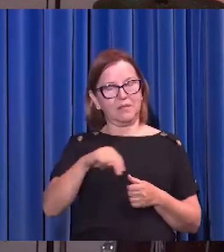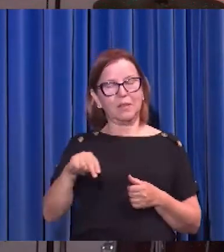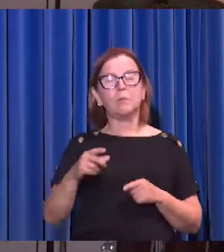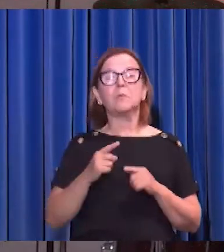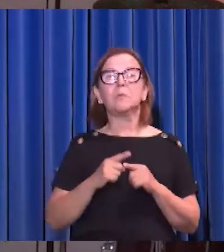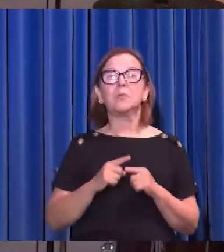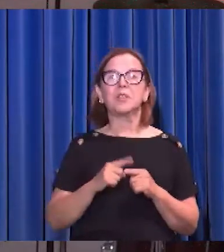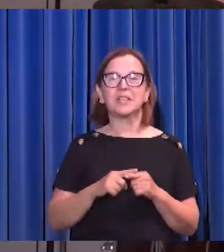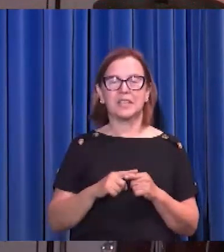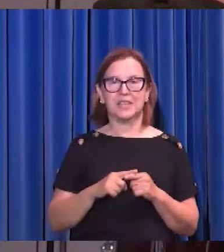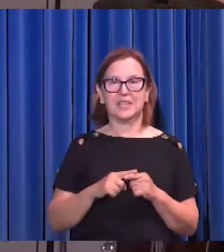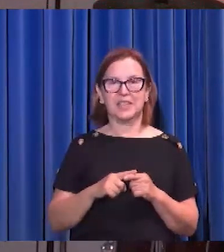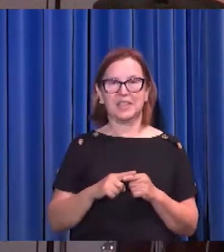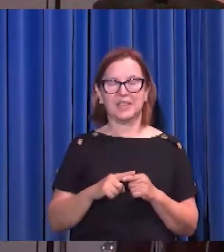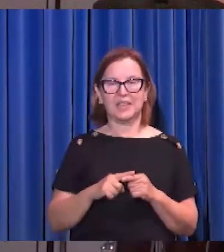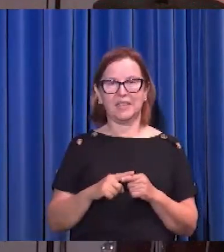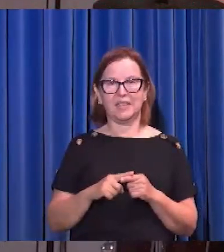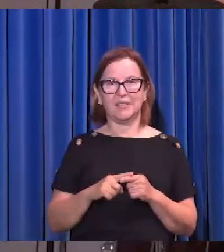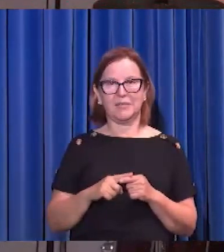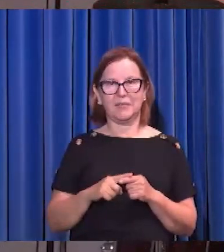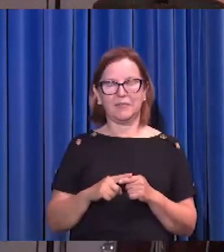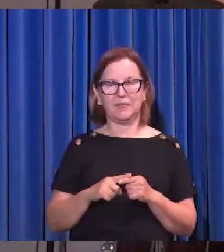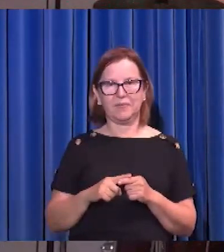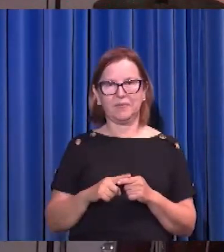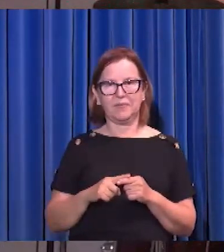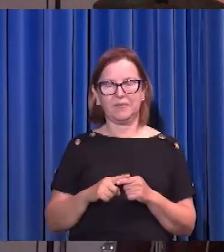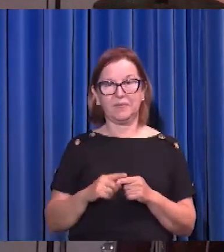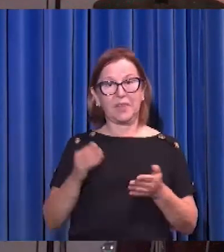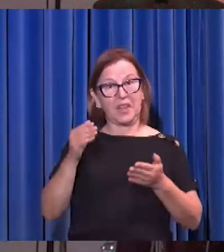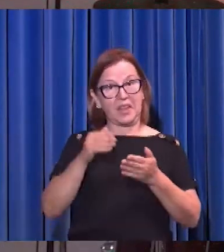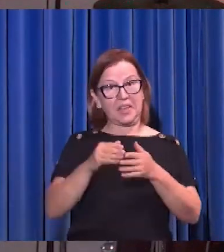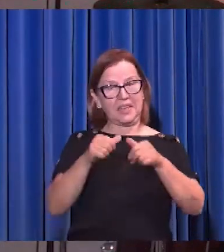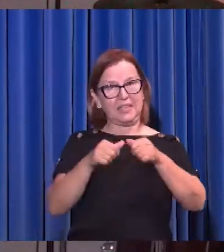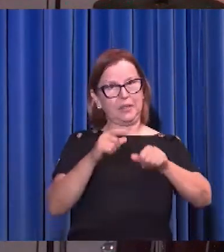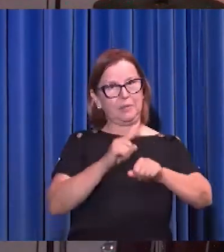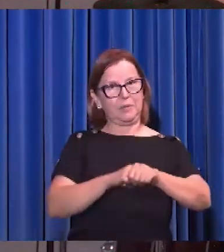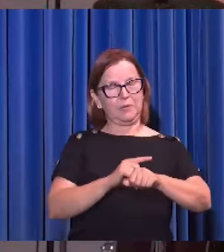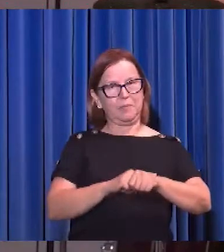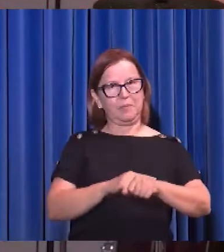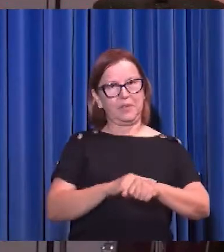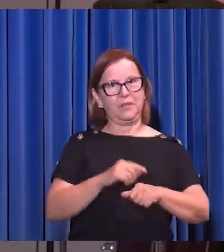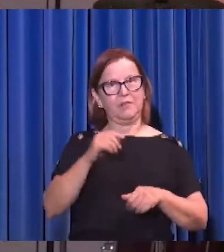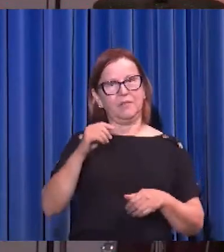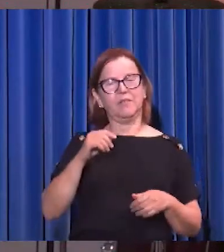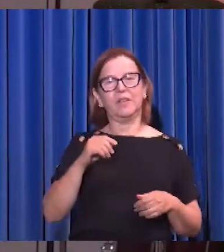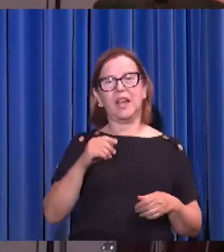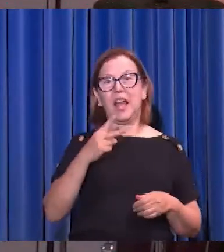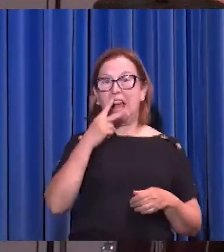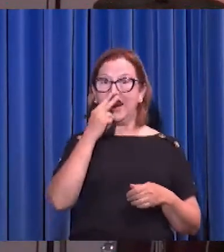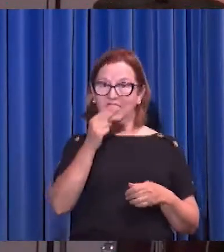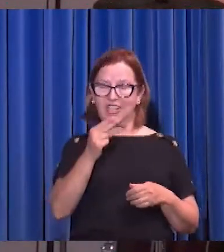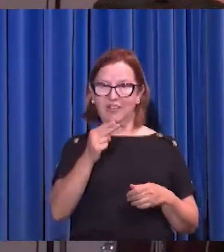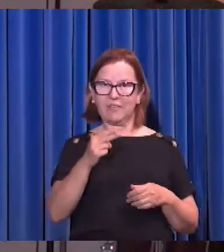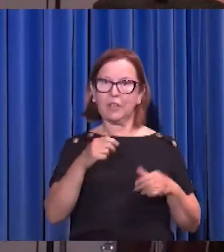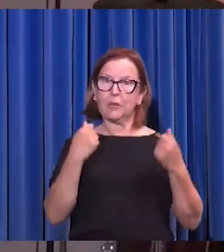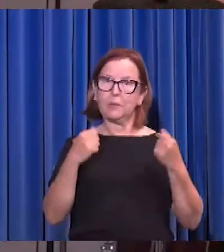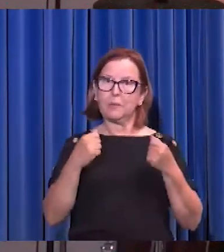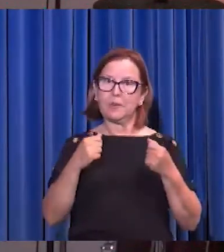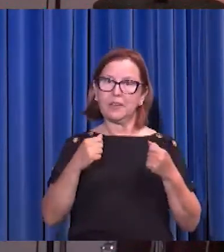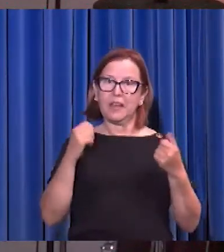ele sabia, ou ele até então entendia, que deveria salvar a si mesmo